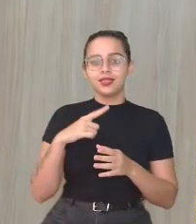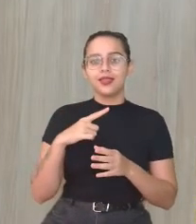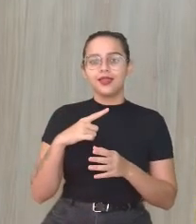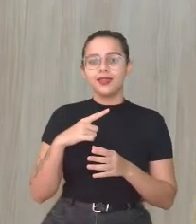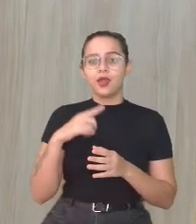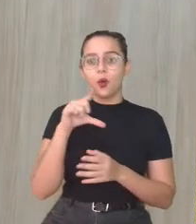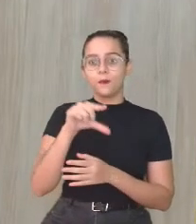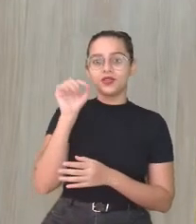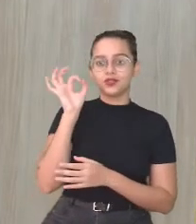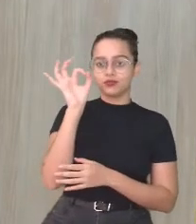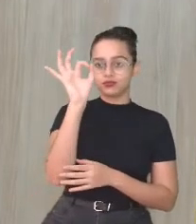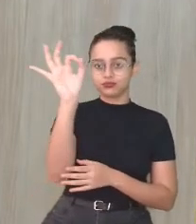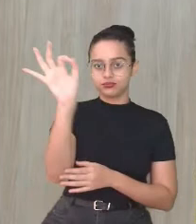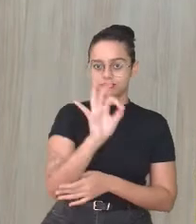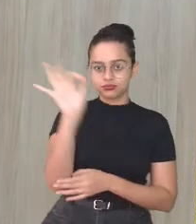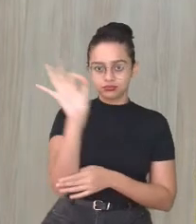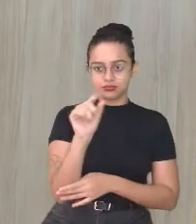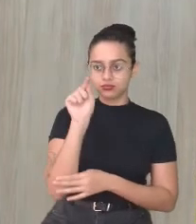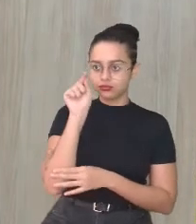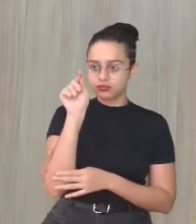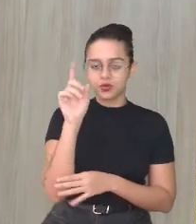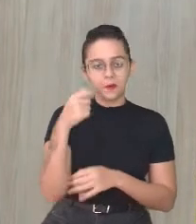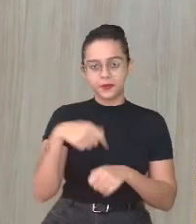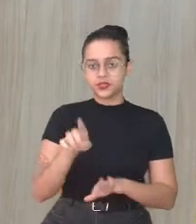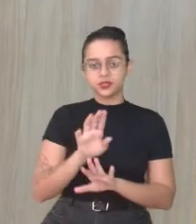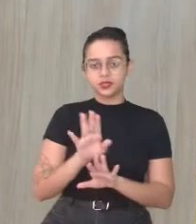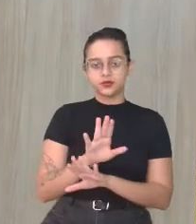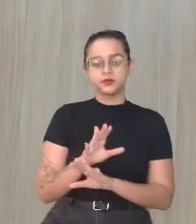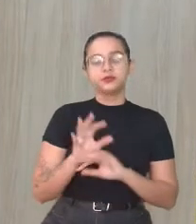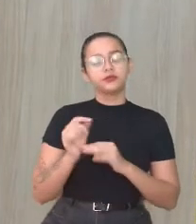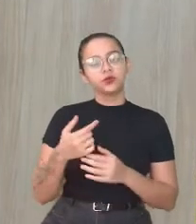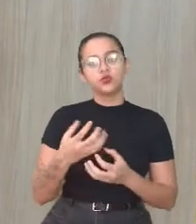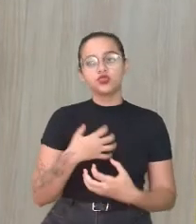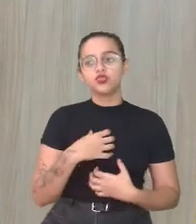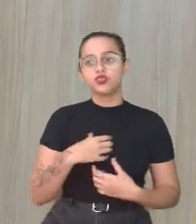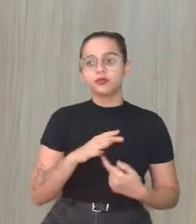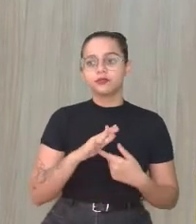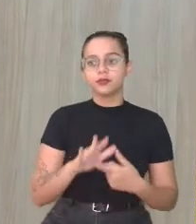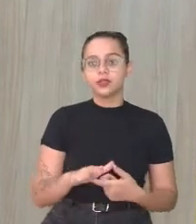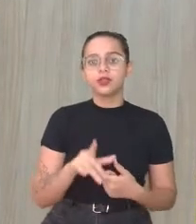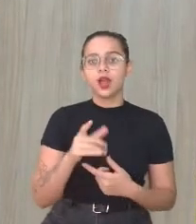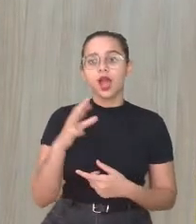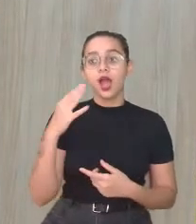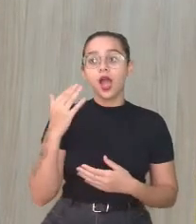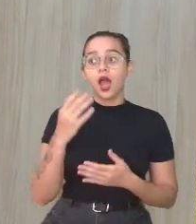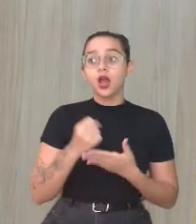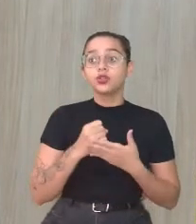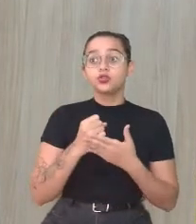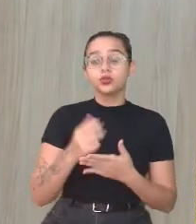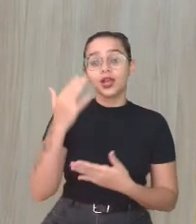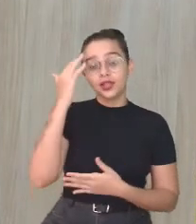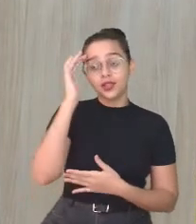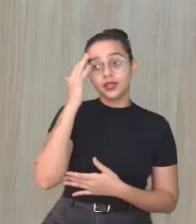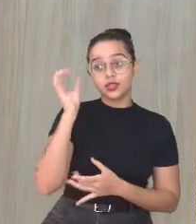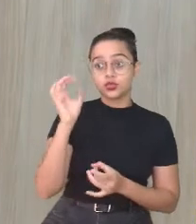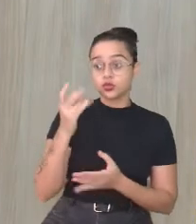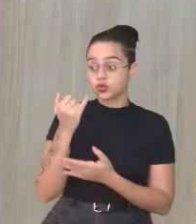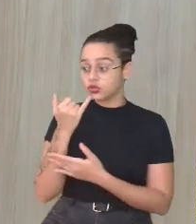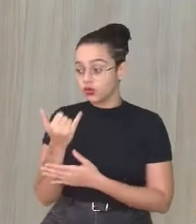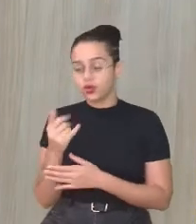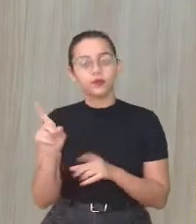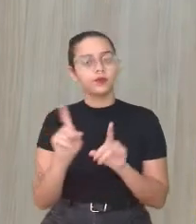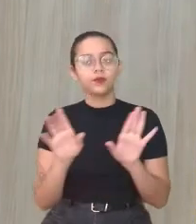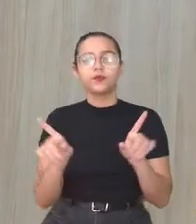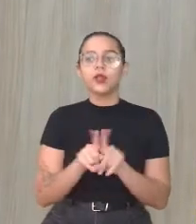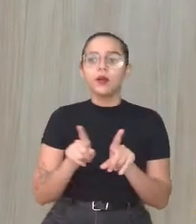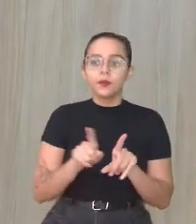Porque eu acredito que se você faz de uma forma que a gente vai apresentar aqui nas aulas, te ajuda a compreender, não só no celular, mas também